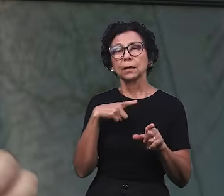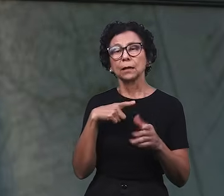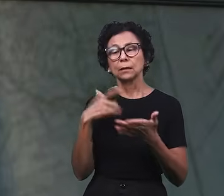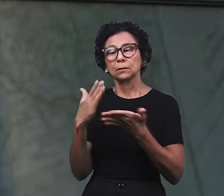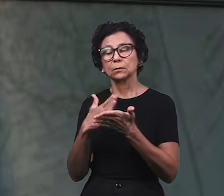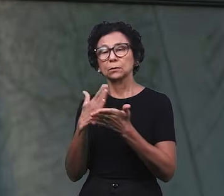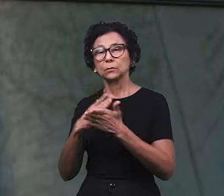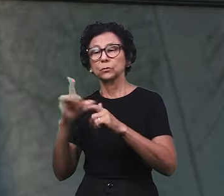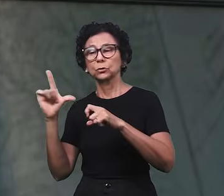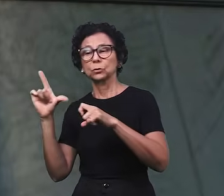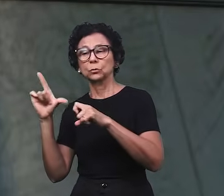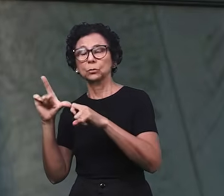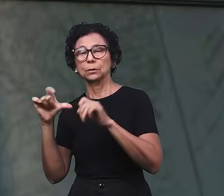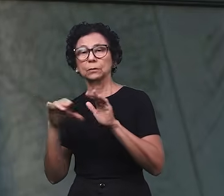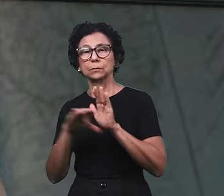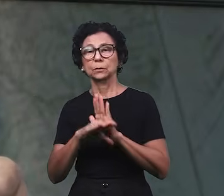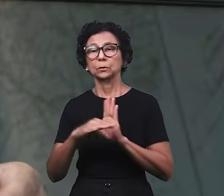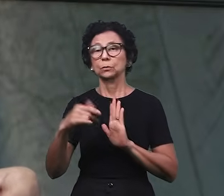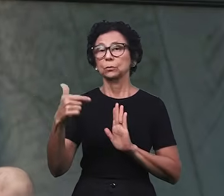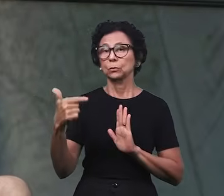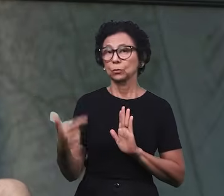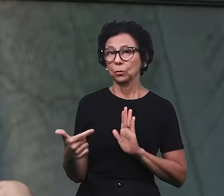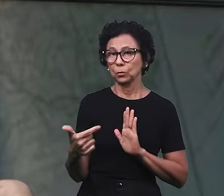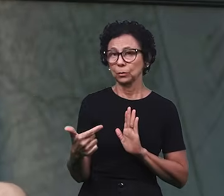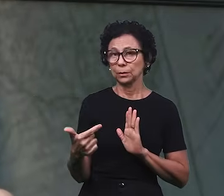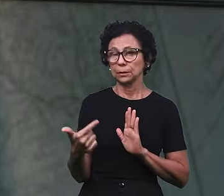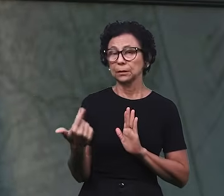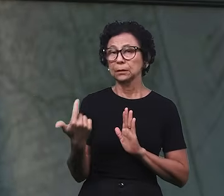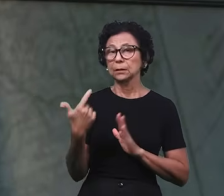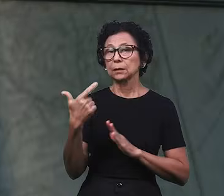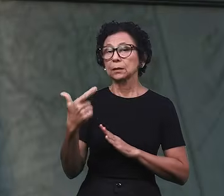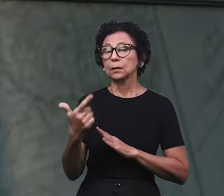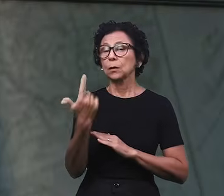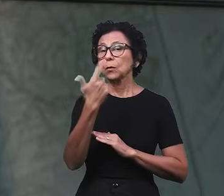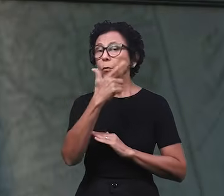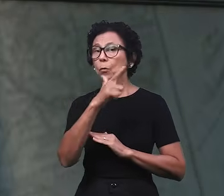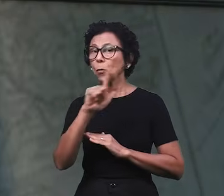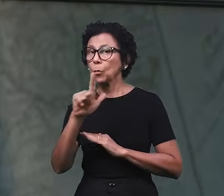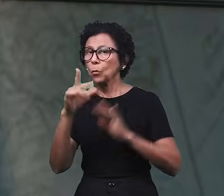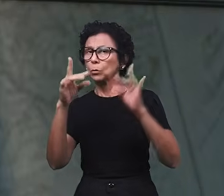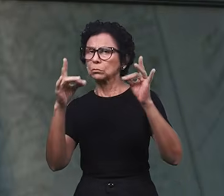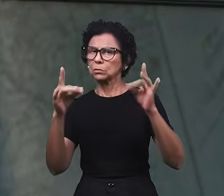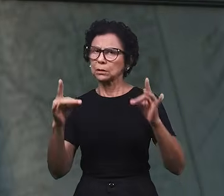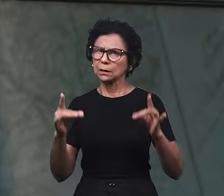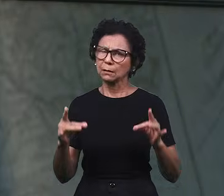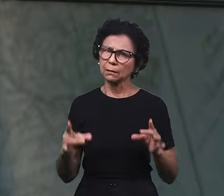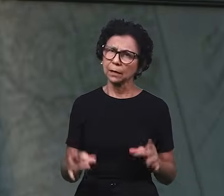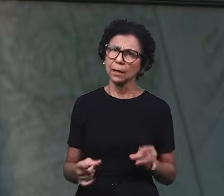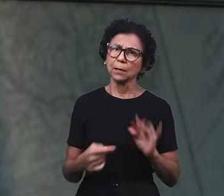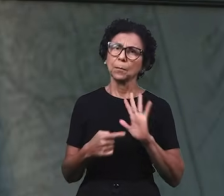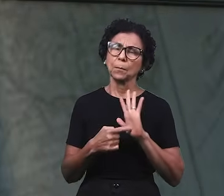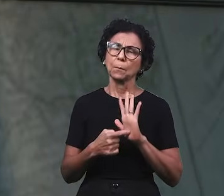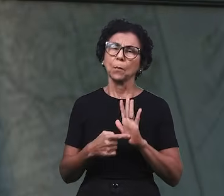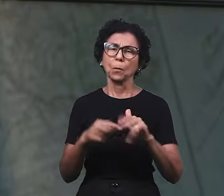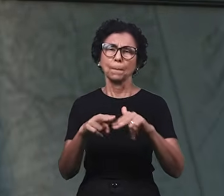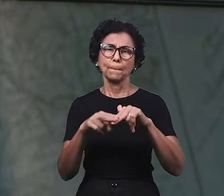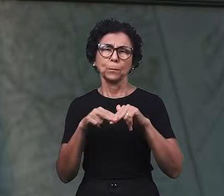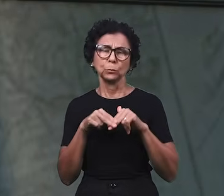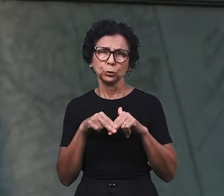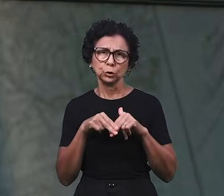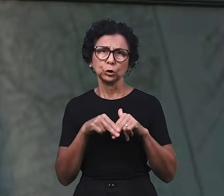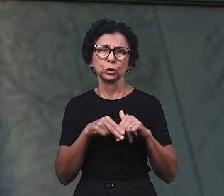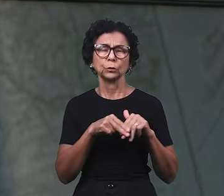Lucas, no capítulo 2, em que outros detalhes a respeito do motivo do censo e o motivo da